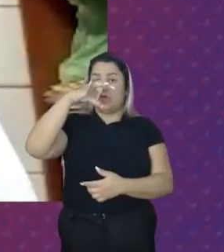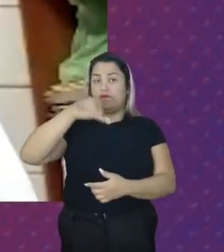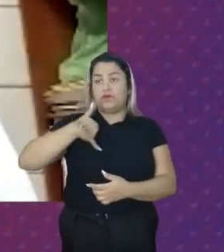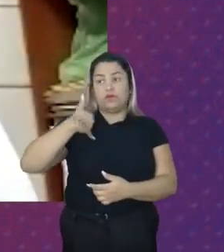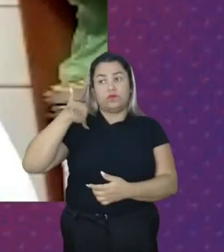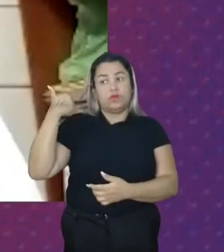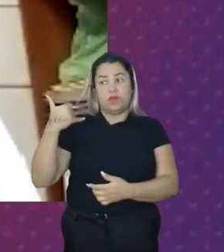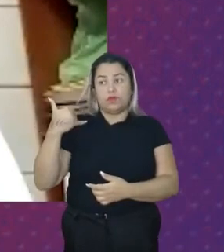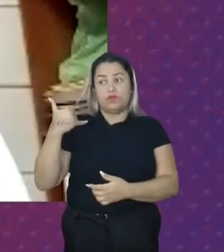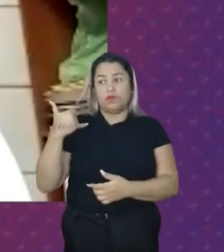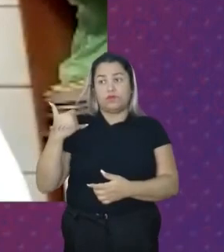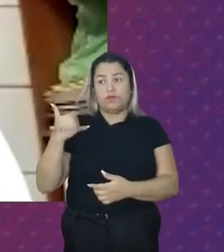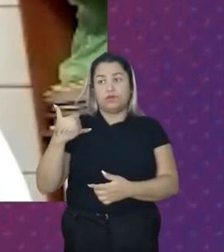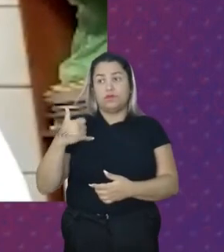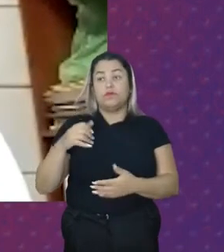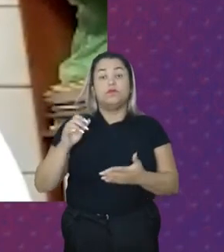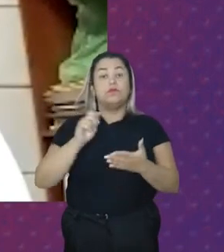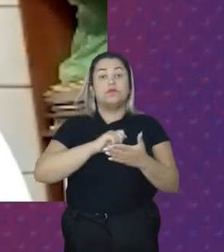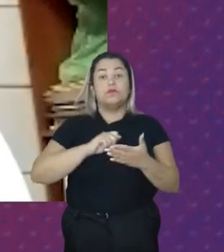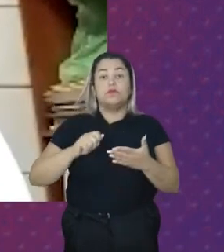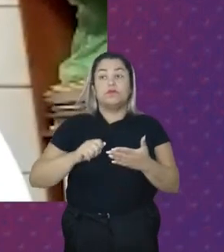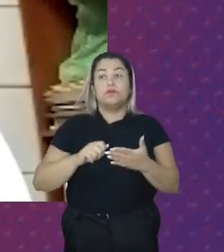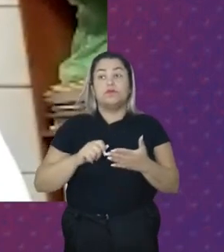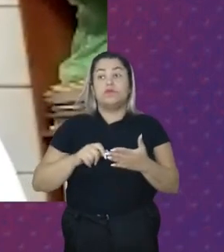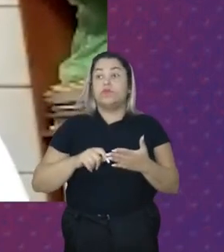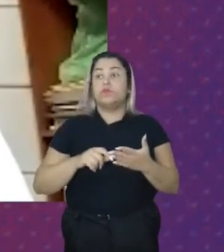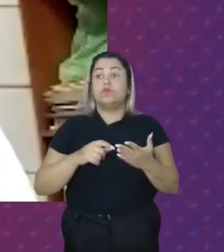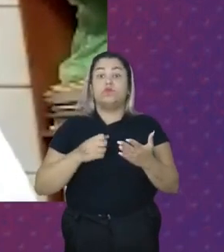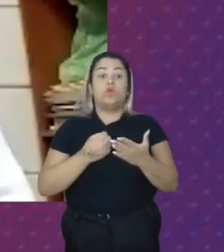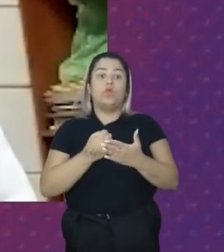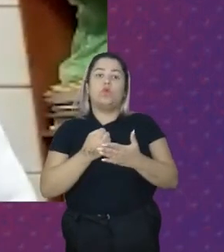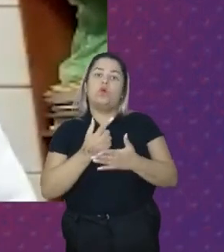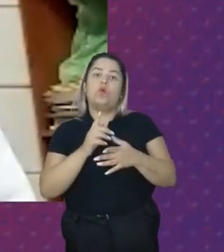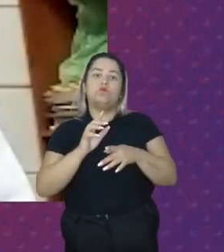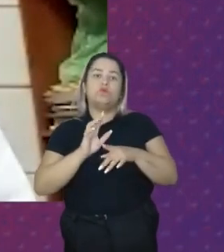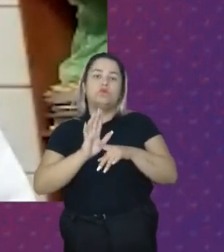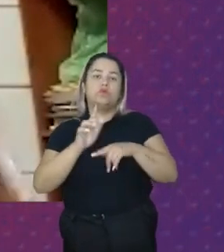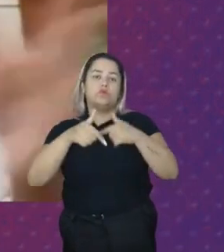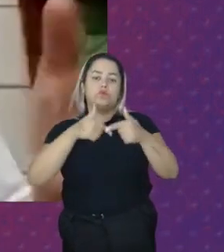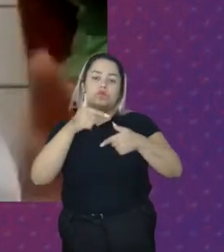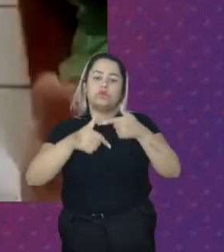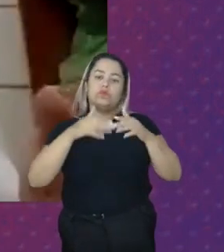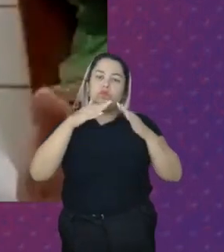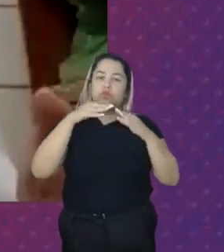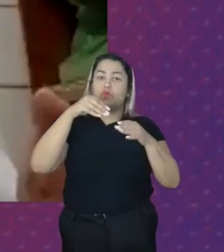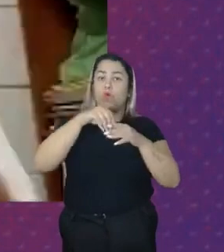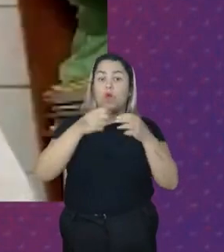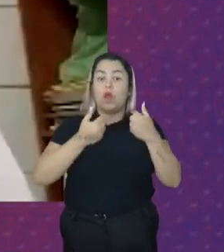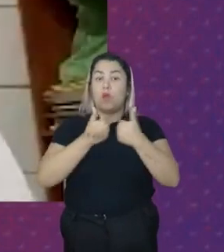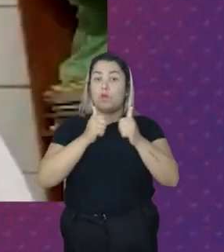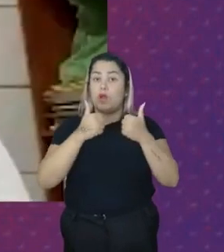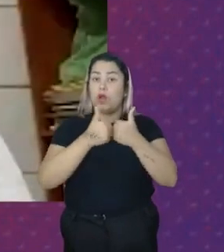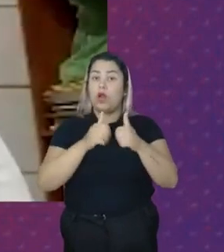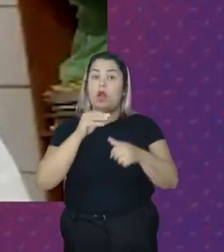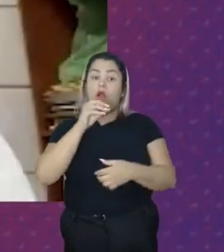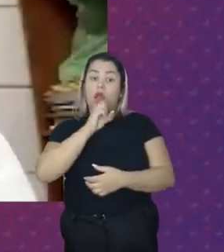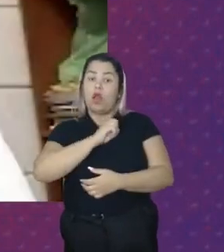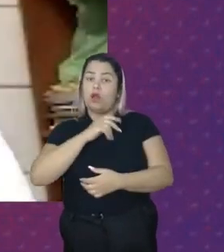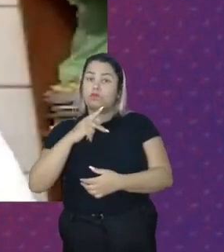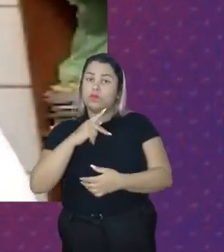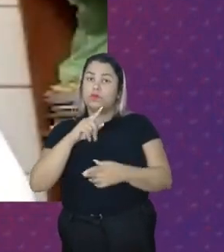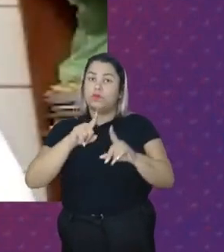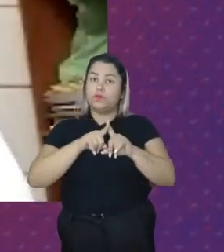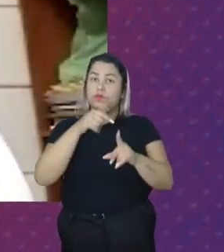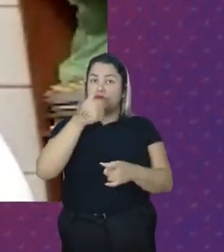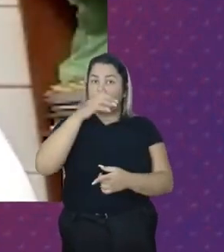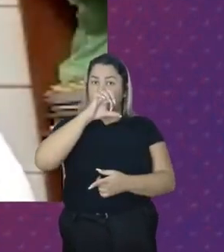Minha primeira assinatura Foi como cobradora de ônibus Depois eu voltei Para o doméstico Quando eu me aposentei Então em 1988